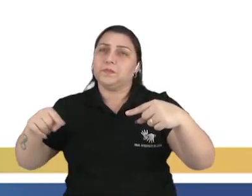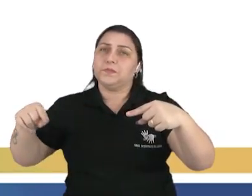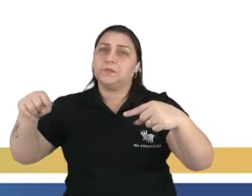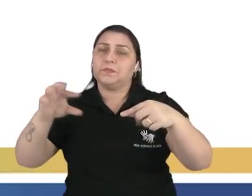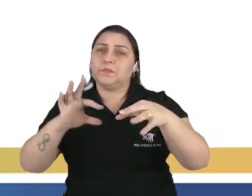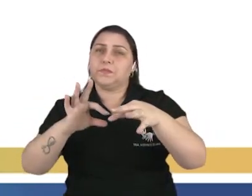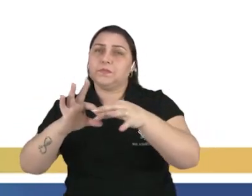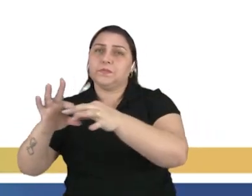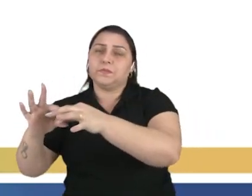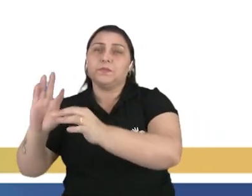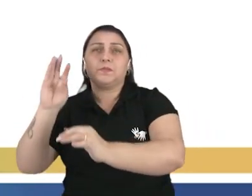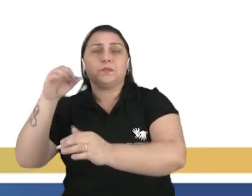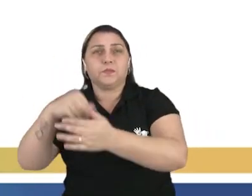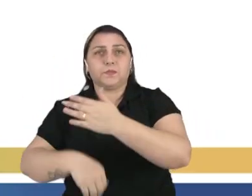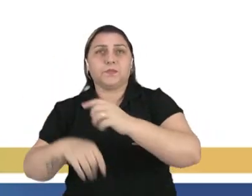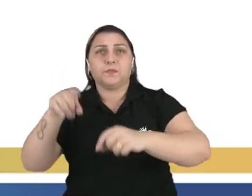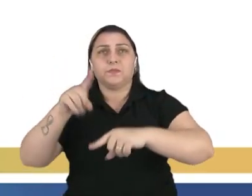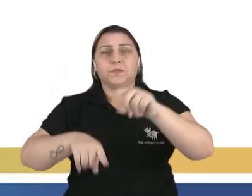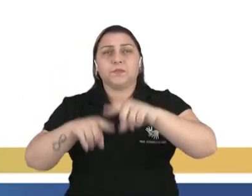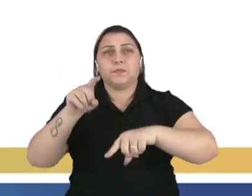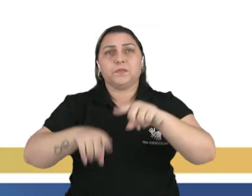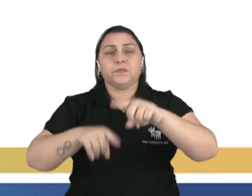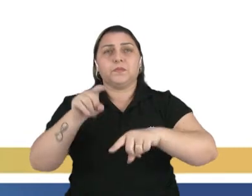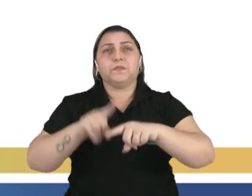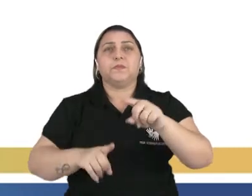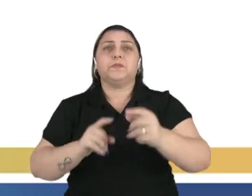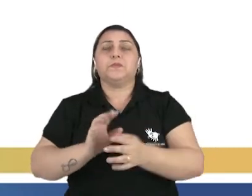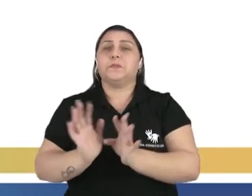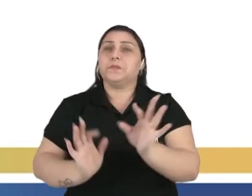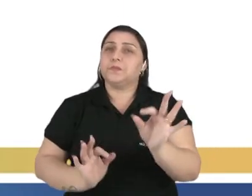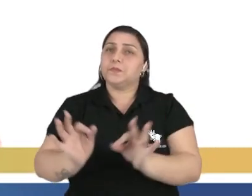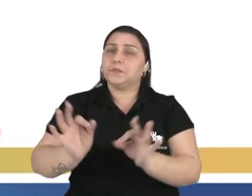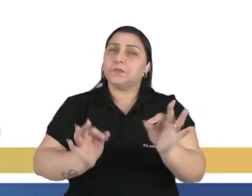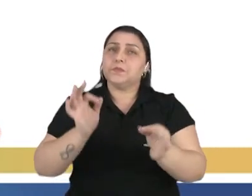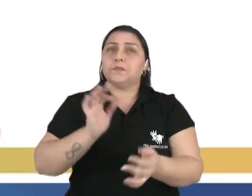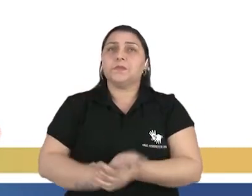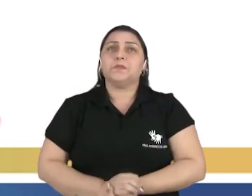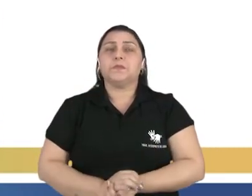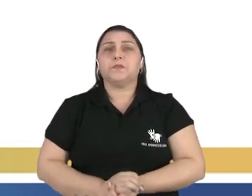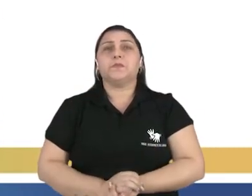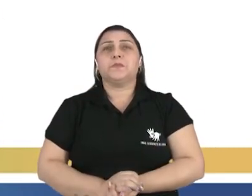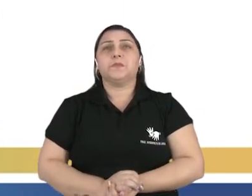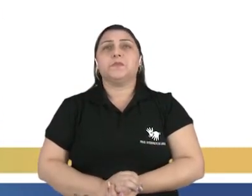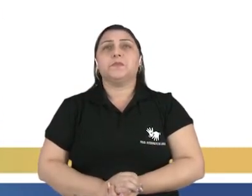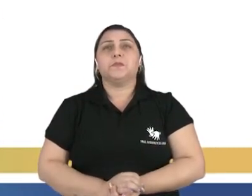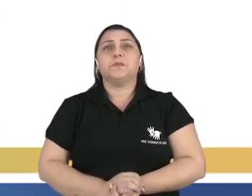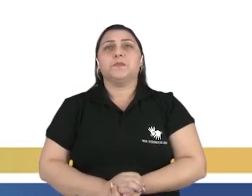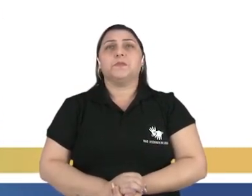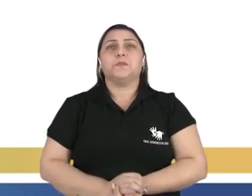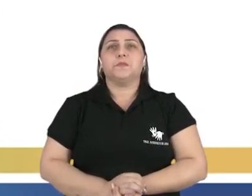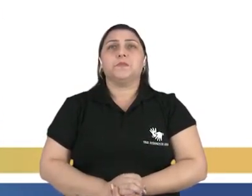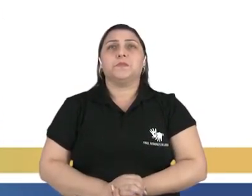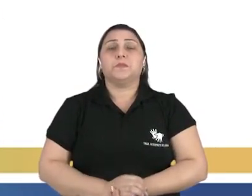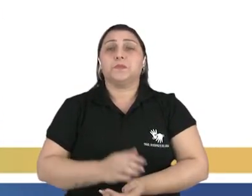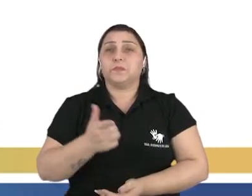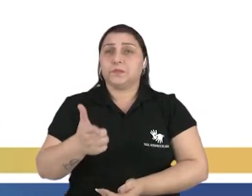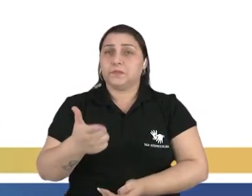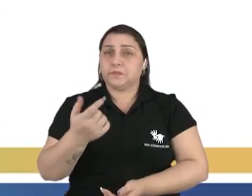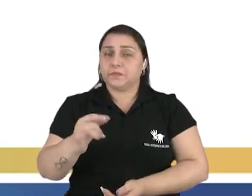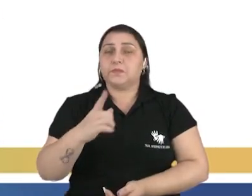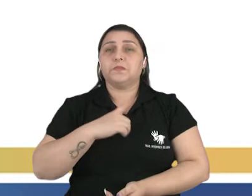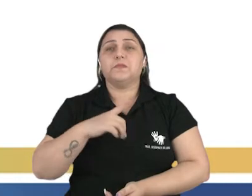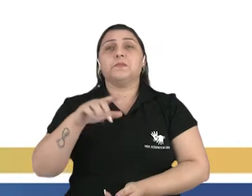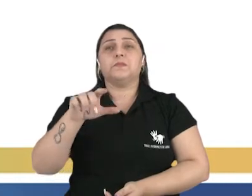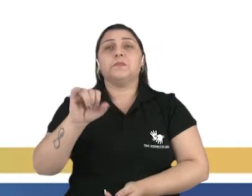conduzidas dentro de um material condutor de forma ordenada. Né? Se for um isolante, aí não vai ter eletricidade, né?